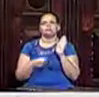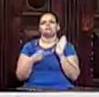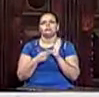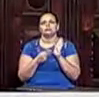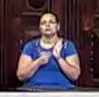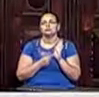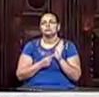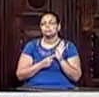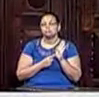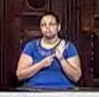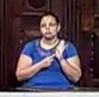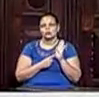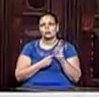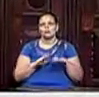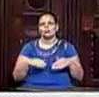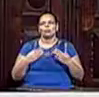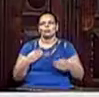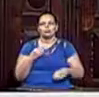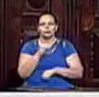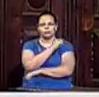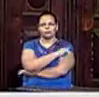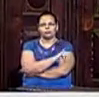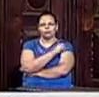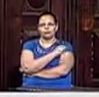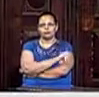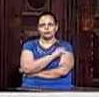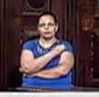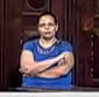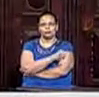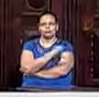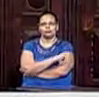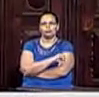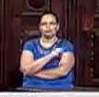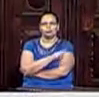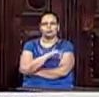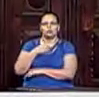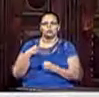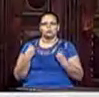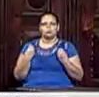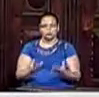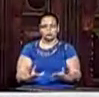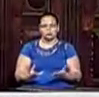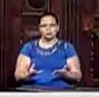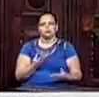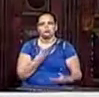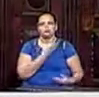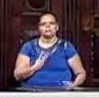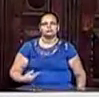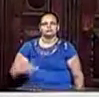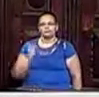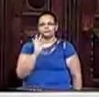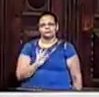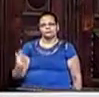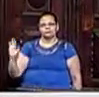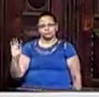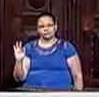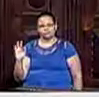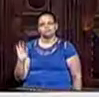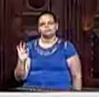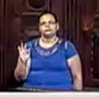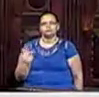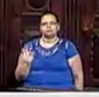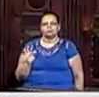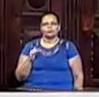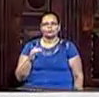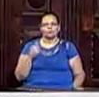que traz o quanto o Rio de Janeiro dá à União, transfere à União